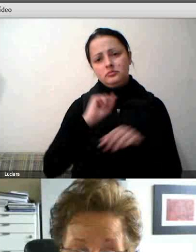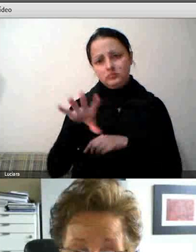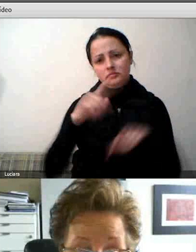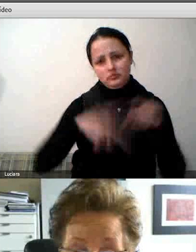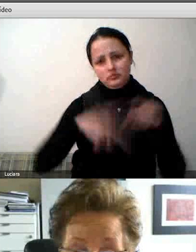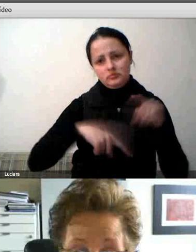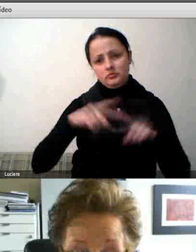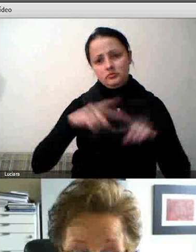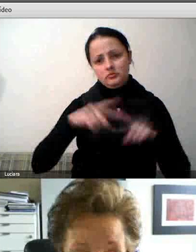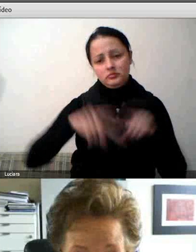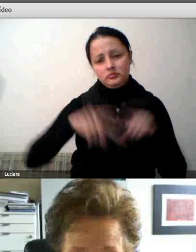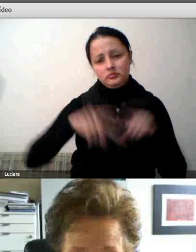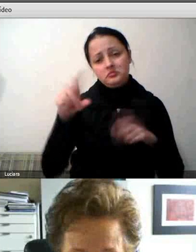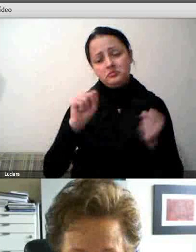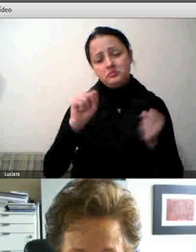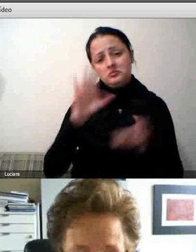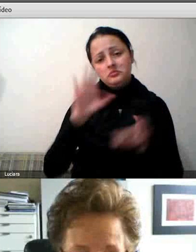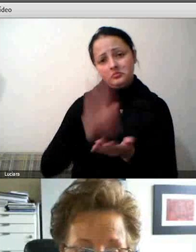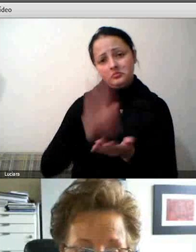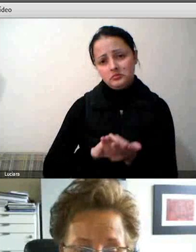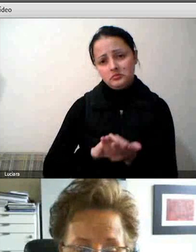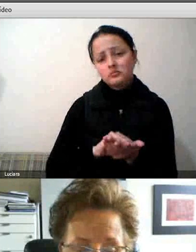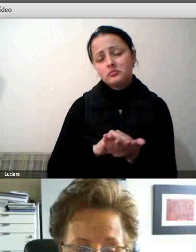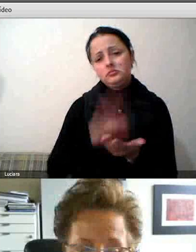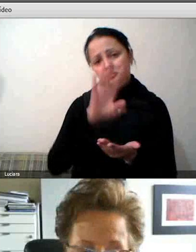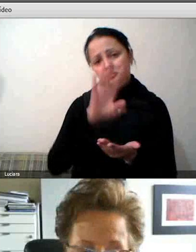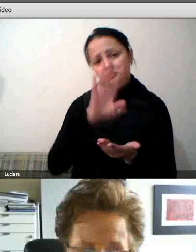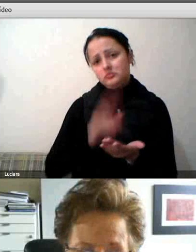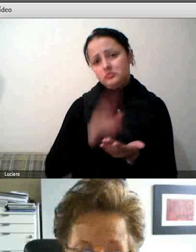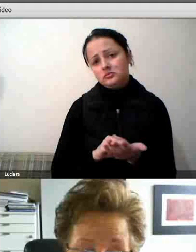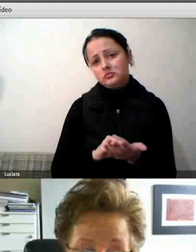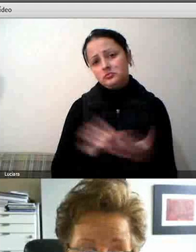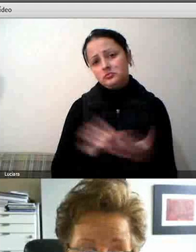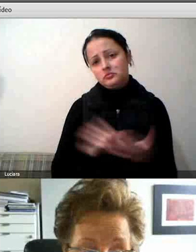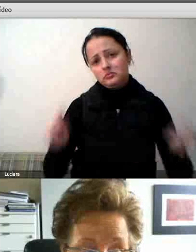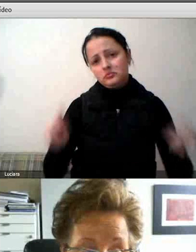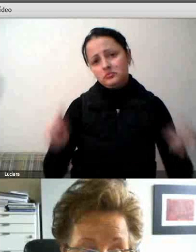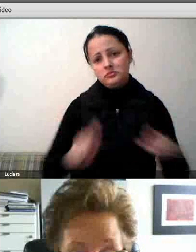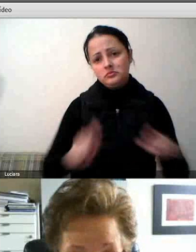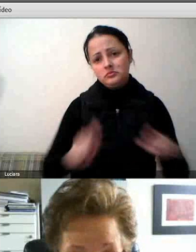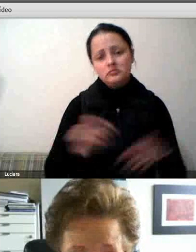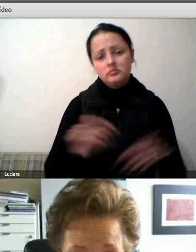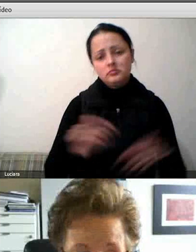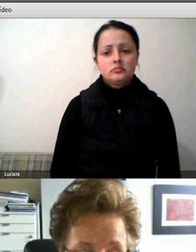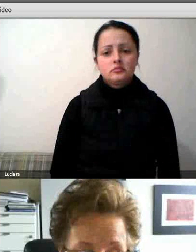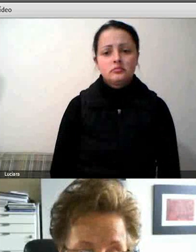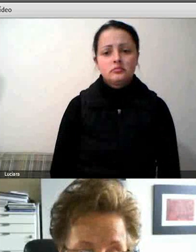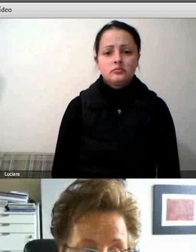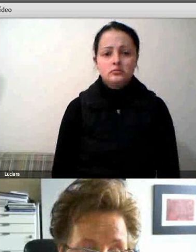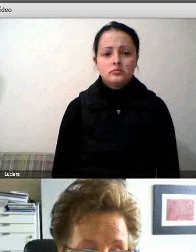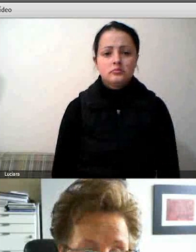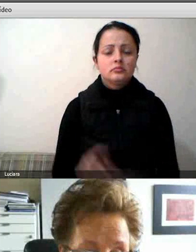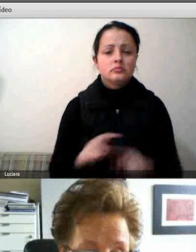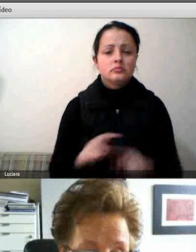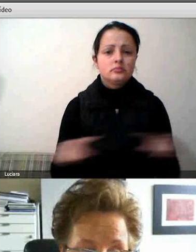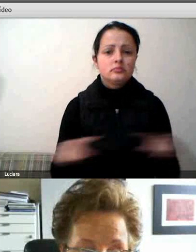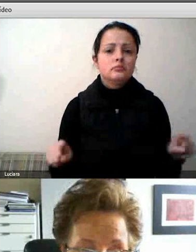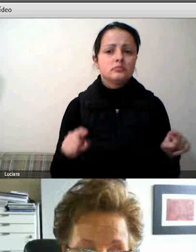um conteúdo interdisciplinar. Agora, a tecnologia da rede tem papel fundamental no processo de aprendizagem.